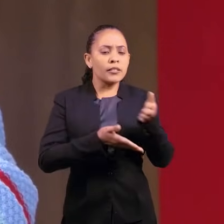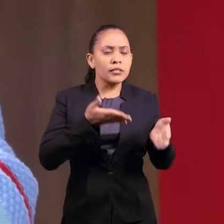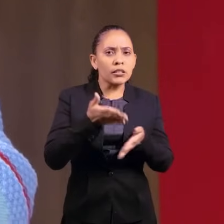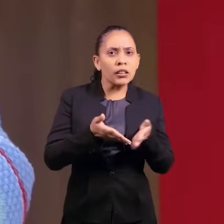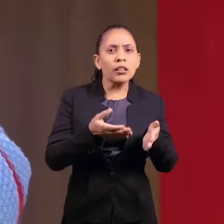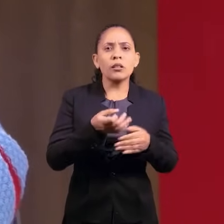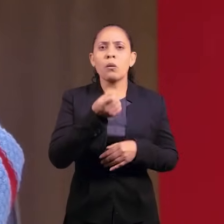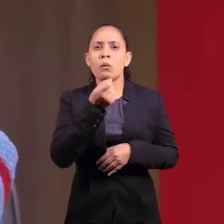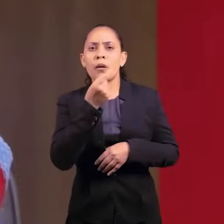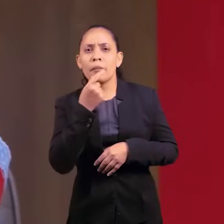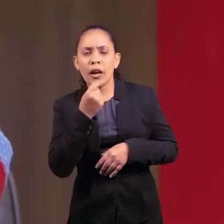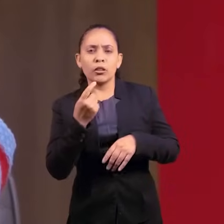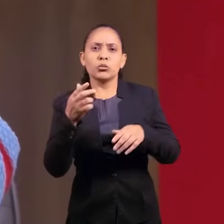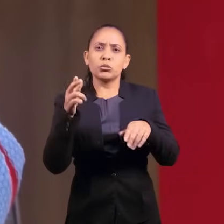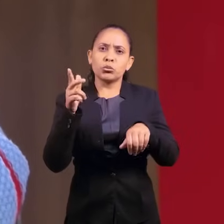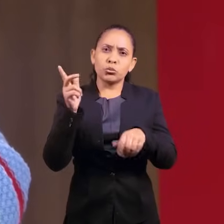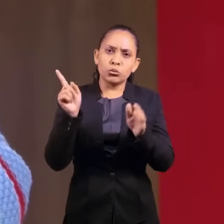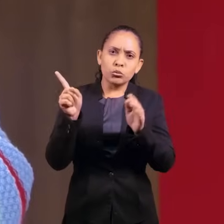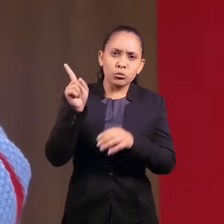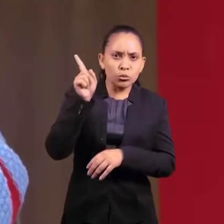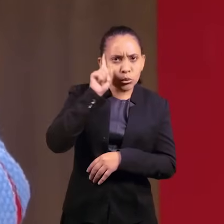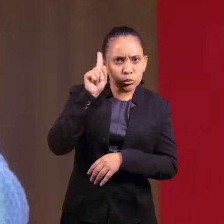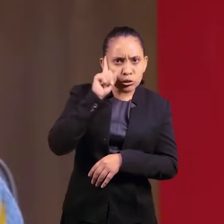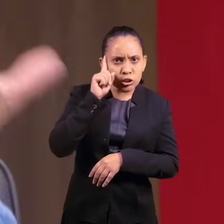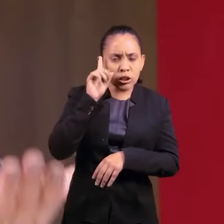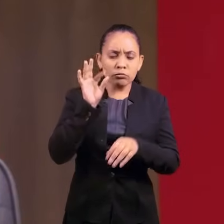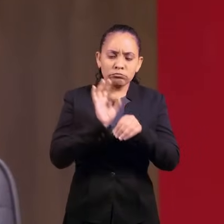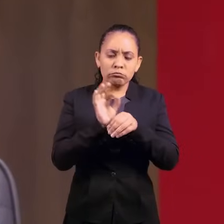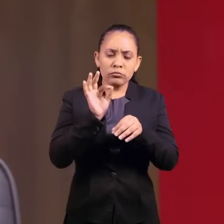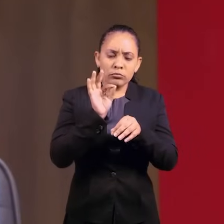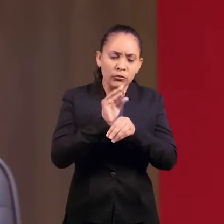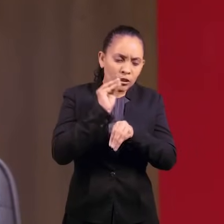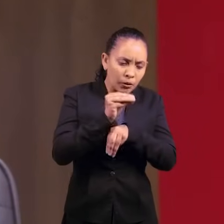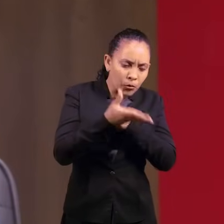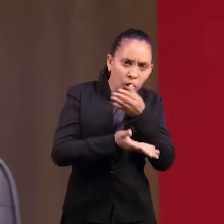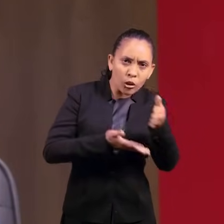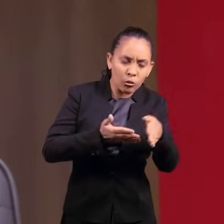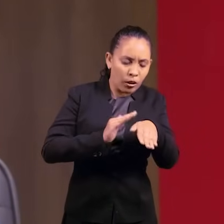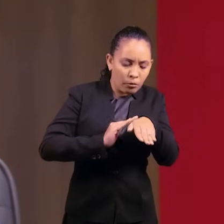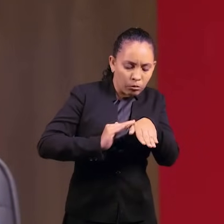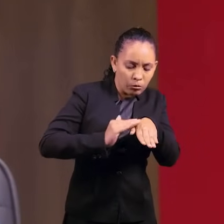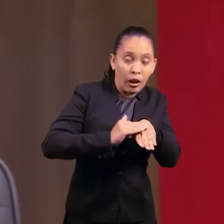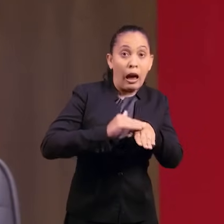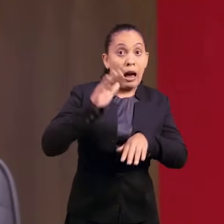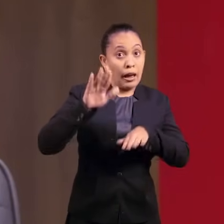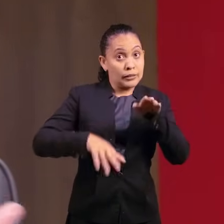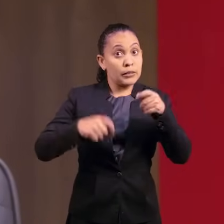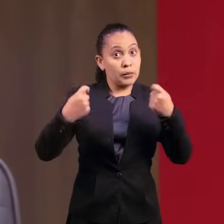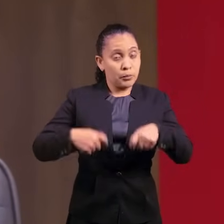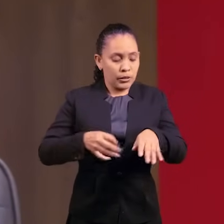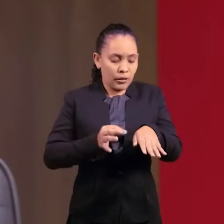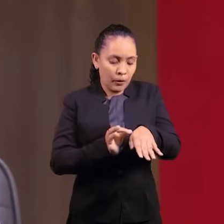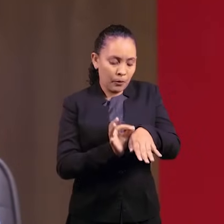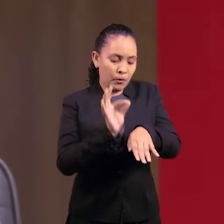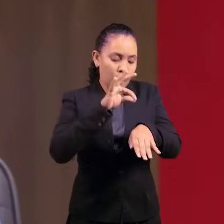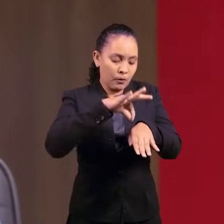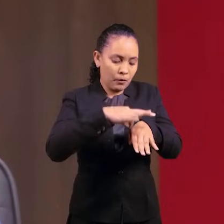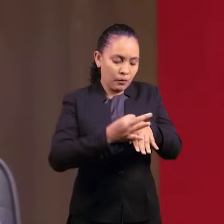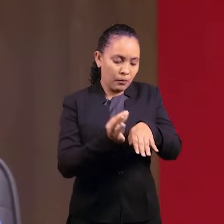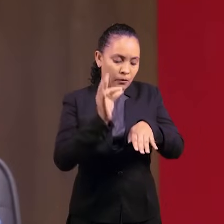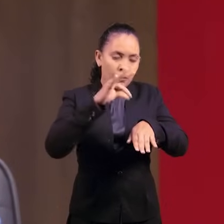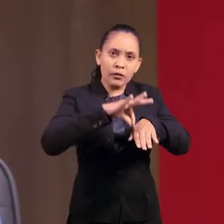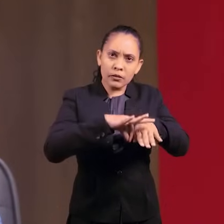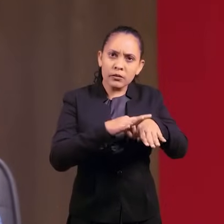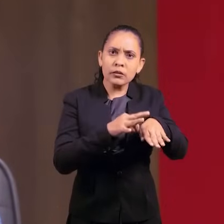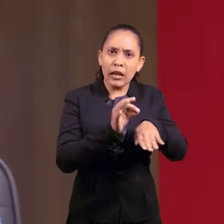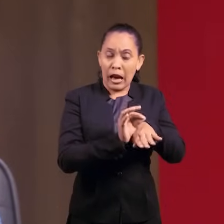tem que ser tratado todo dia, lavar todo dia. Algumas feridas precisam de dar até pontos, de tão sérias que elas